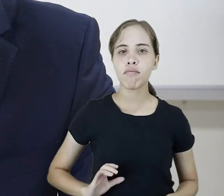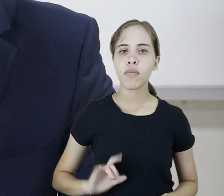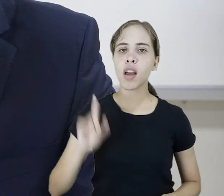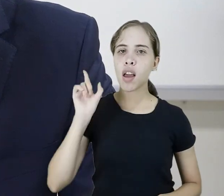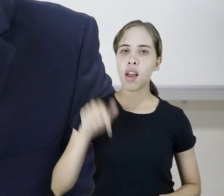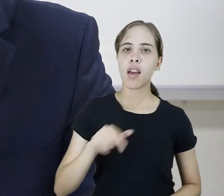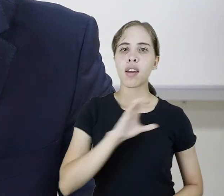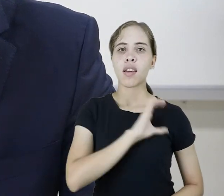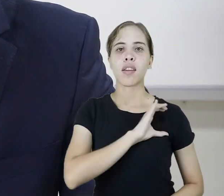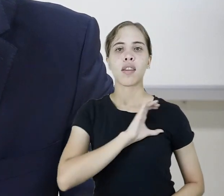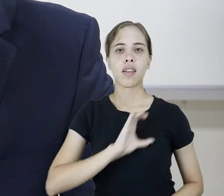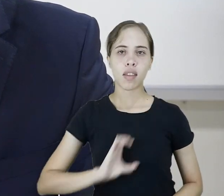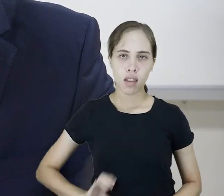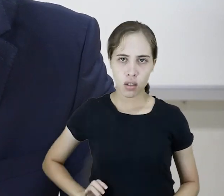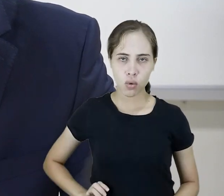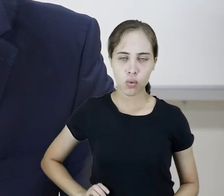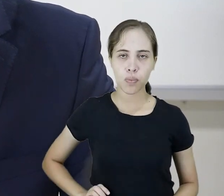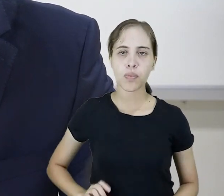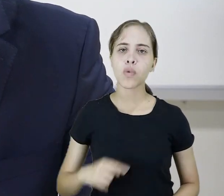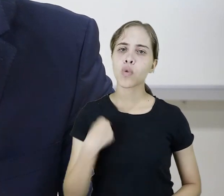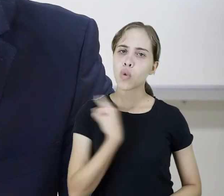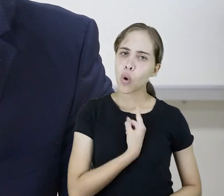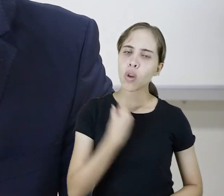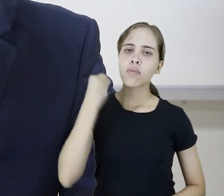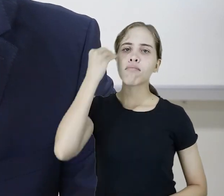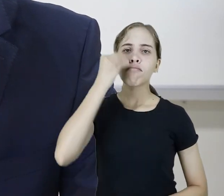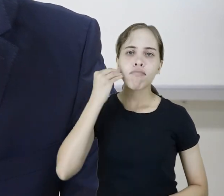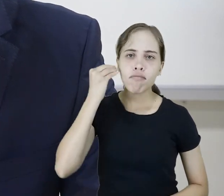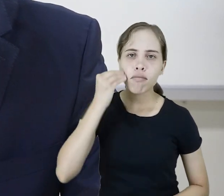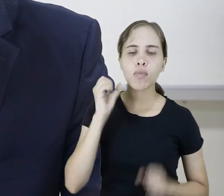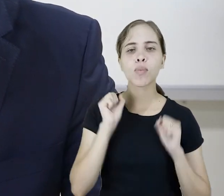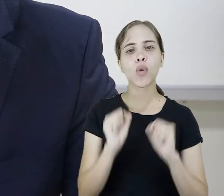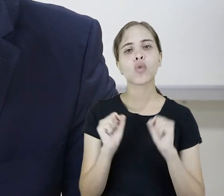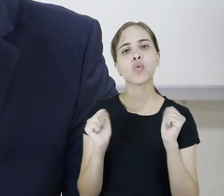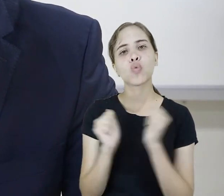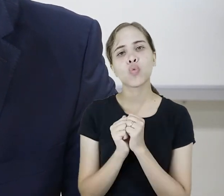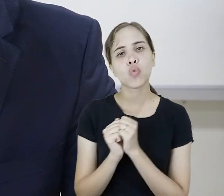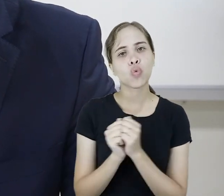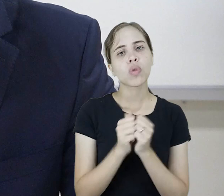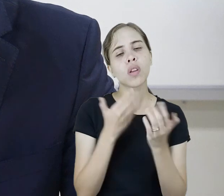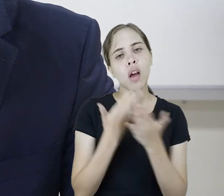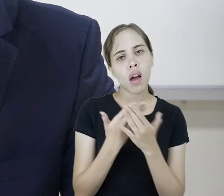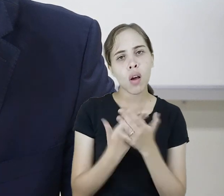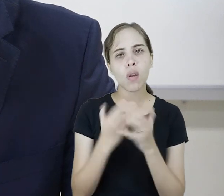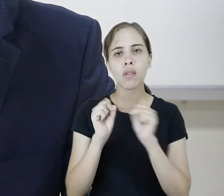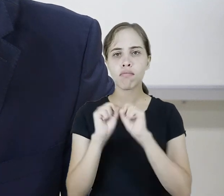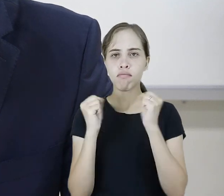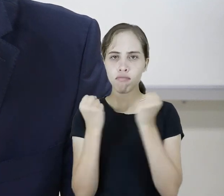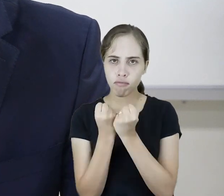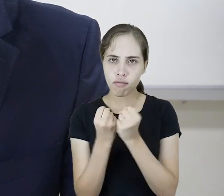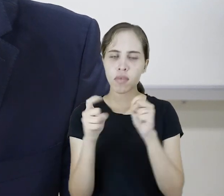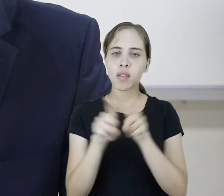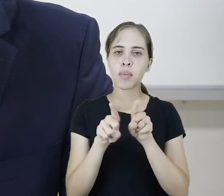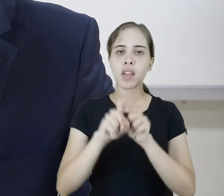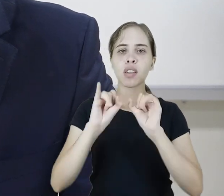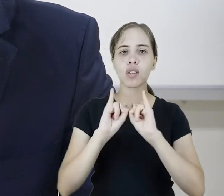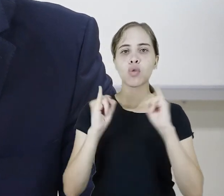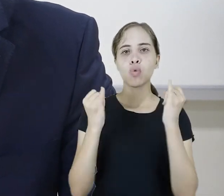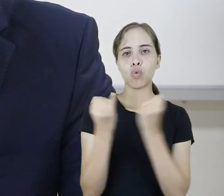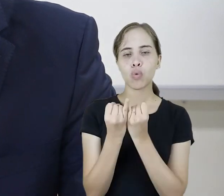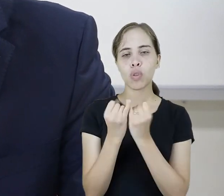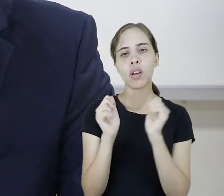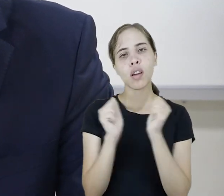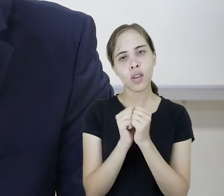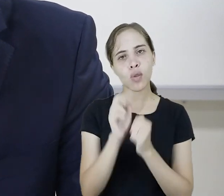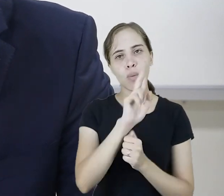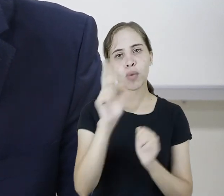Cristo. Que possamos ter essa experiência juntos nas aulas do seminário e do instituto. Em